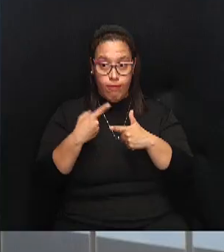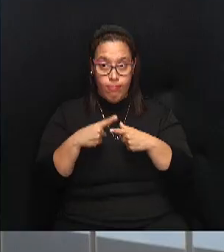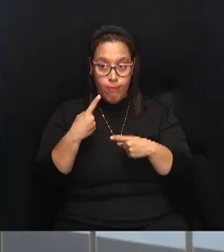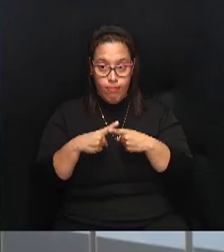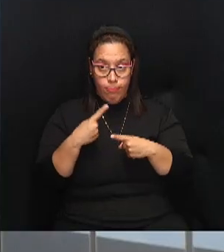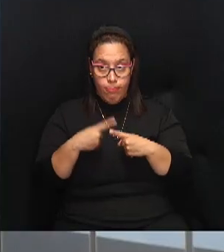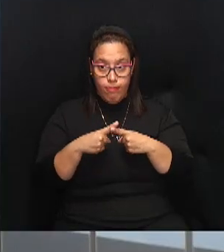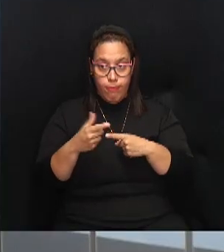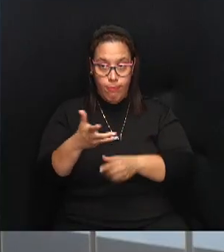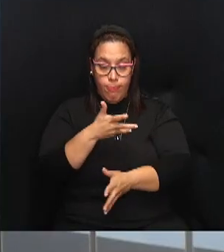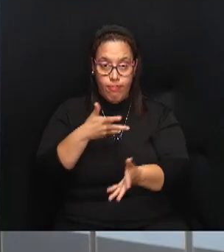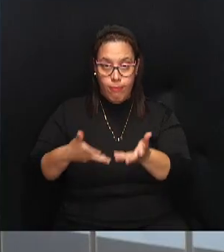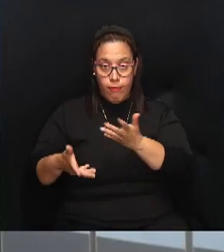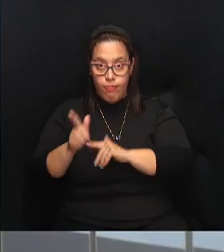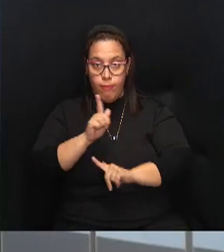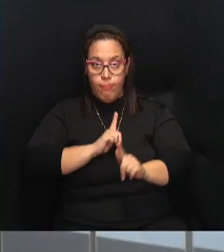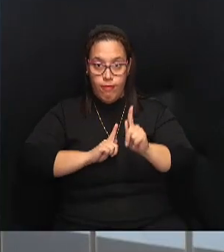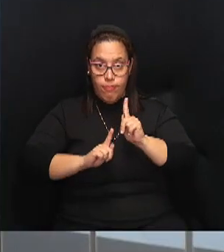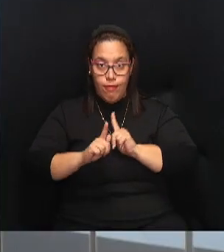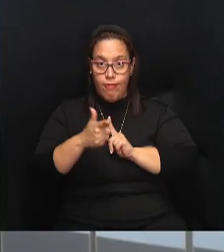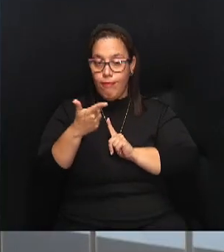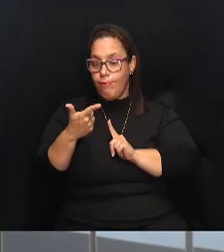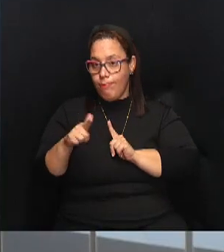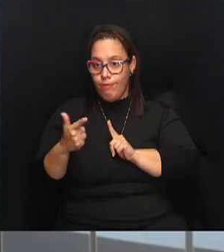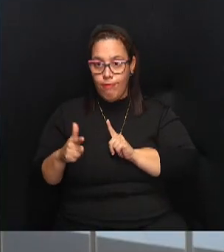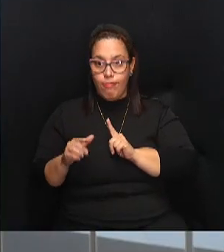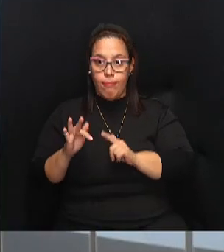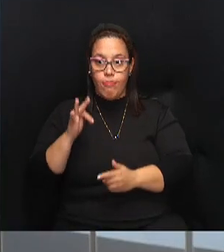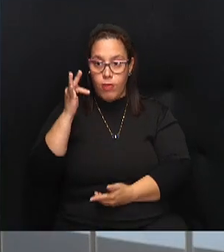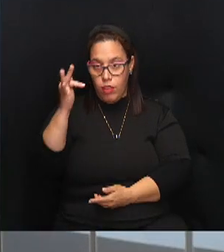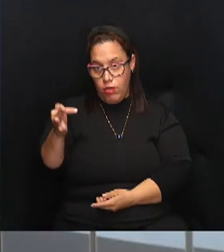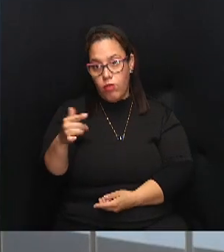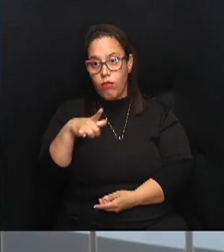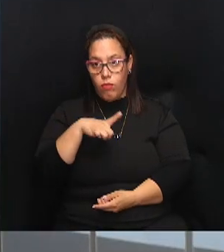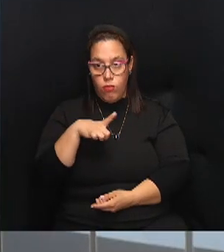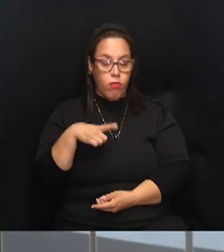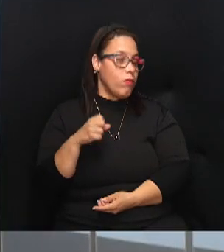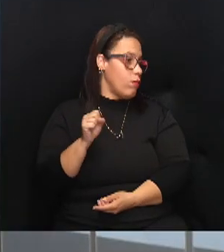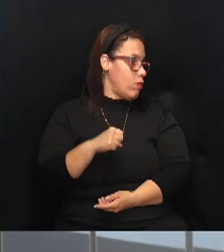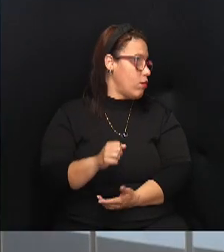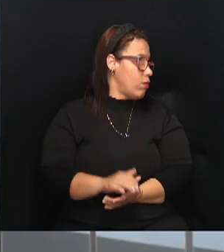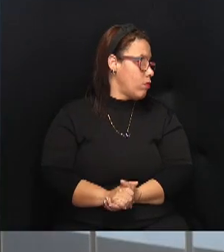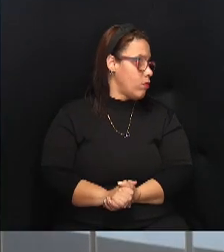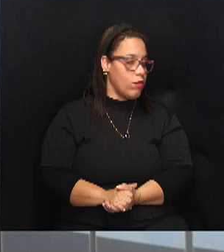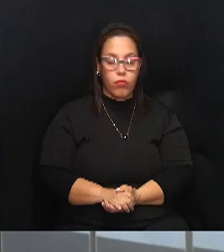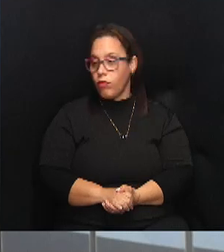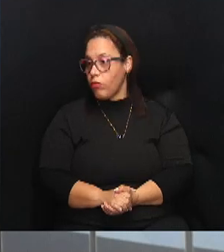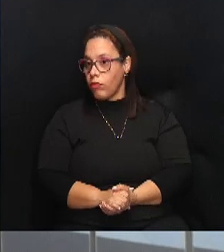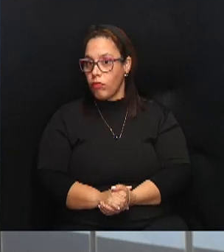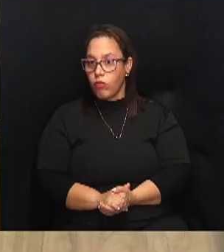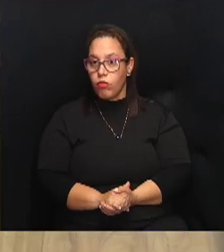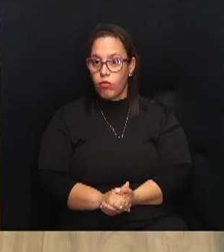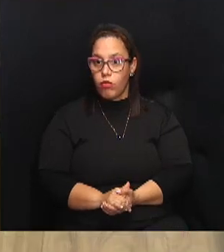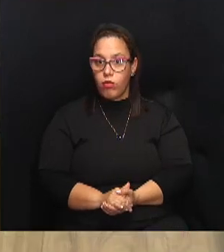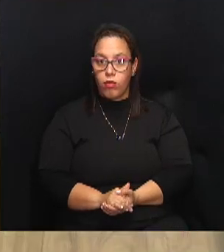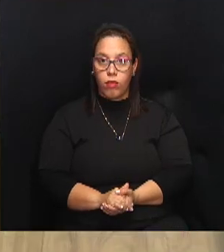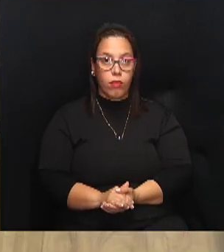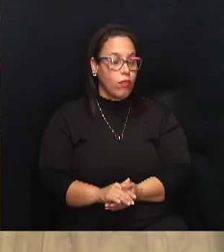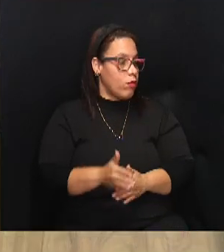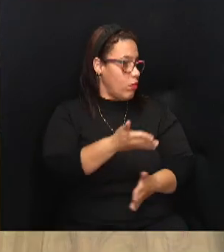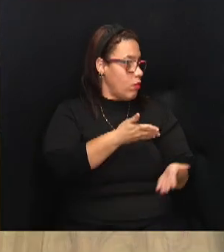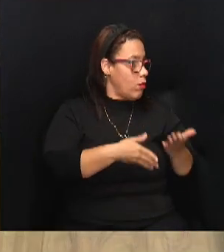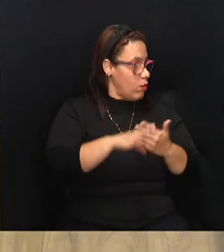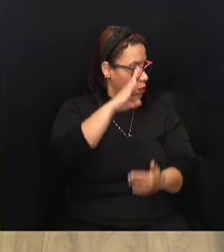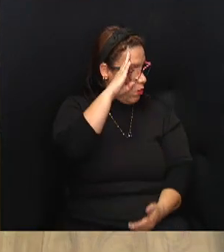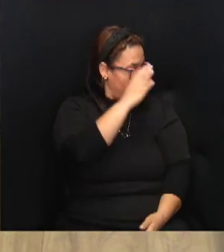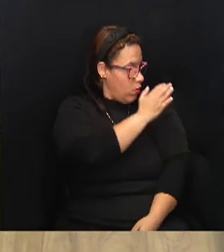todos os gestores. Aqui ainda a gente não tem isso, no futuro teria que ter. Isso aí, né, que fala, Até para tentar contribuir, comando, ver